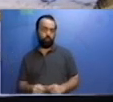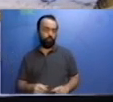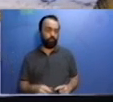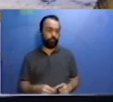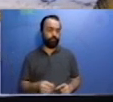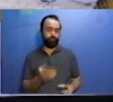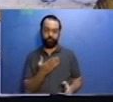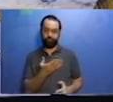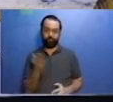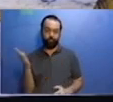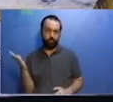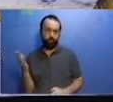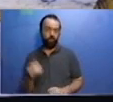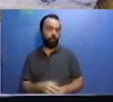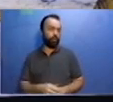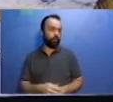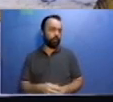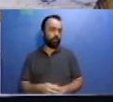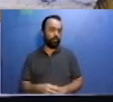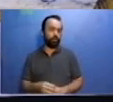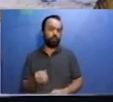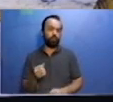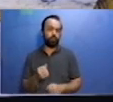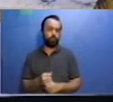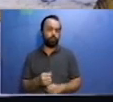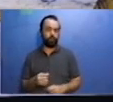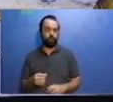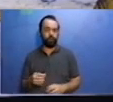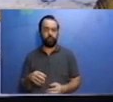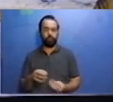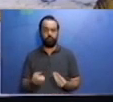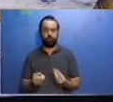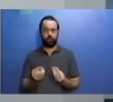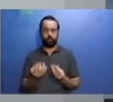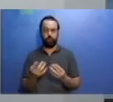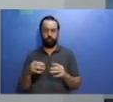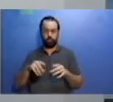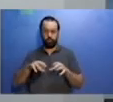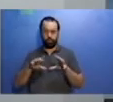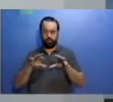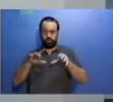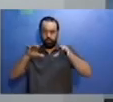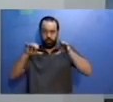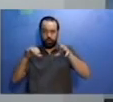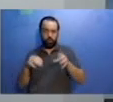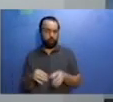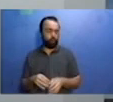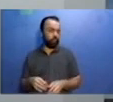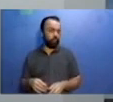camembert e o gorgonzola, que podem ser fabricados a partir da fermentação de alguns fungos.